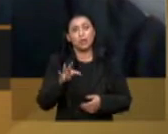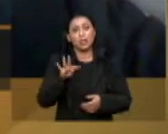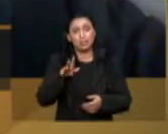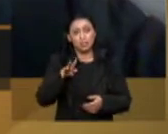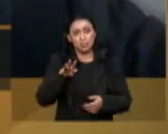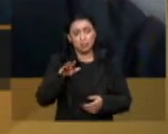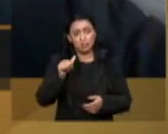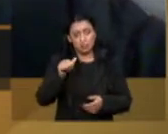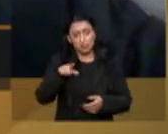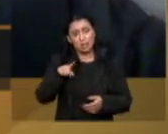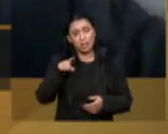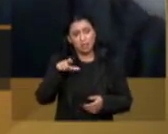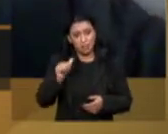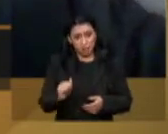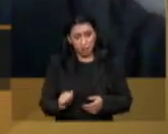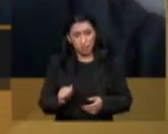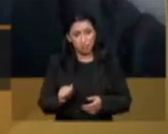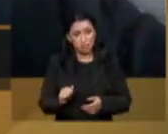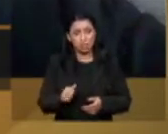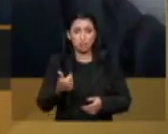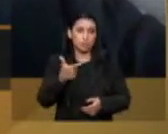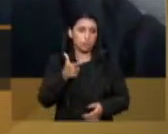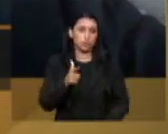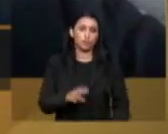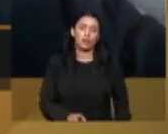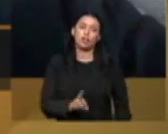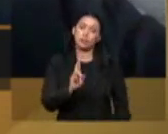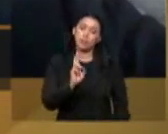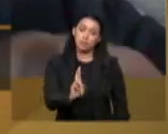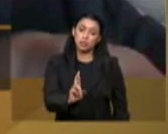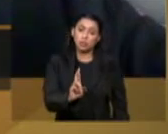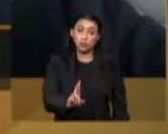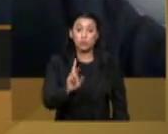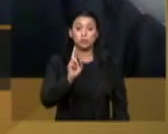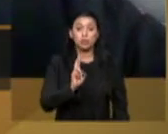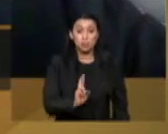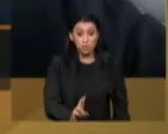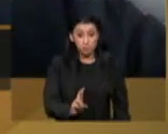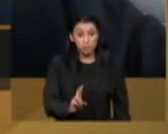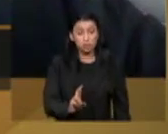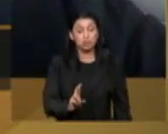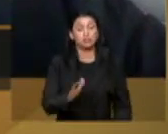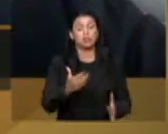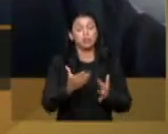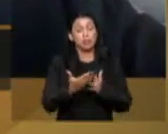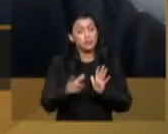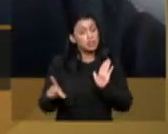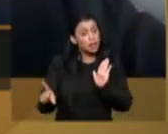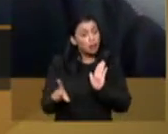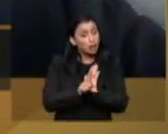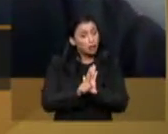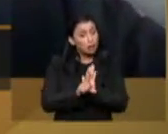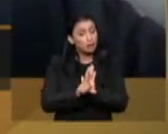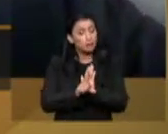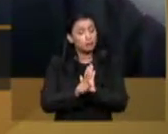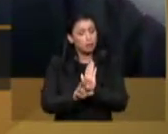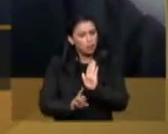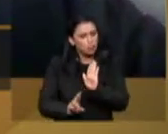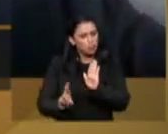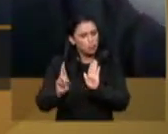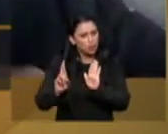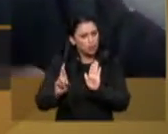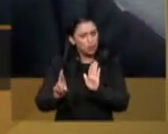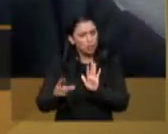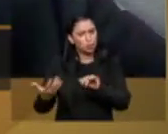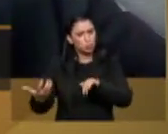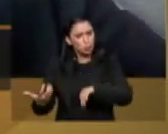de que poderia haver taxação sem representação. Os representantes, por lei, os representantes